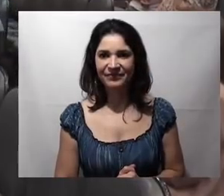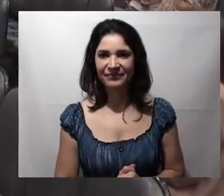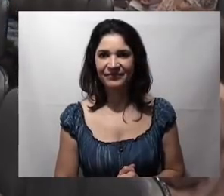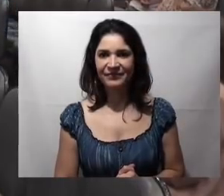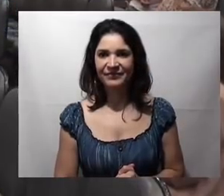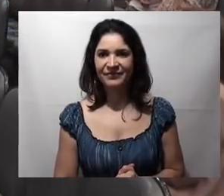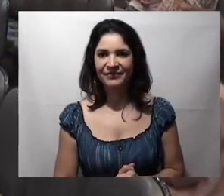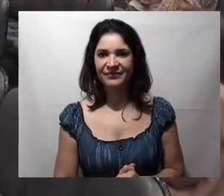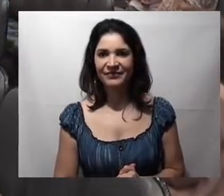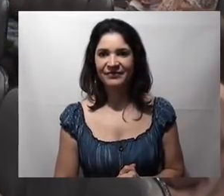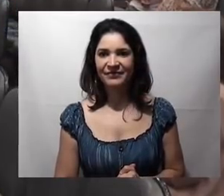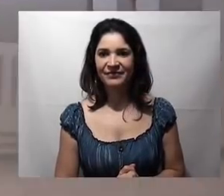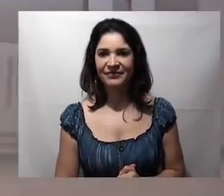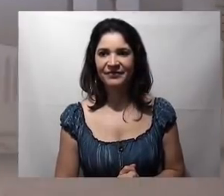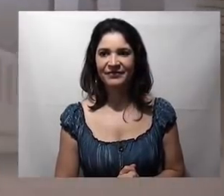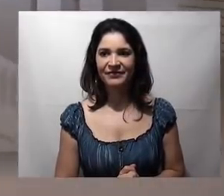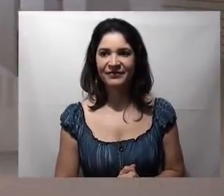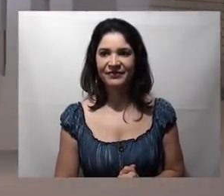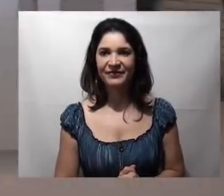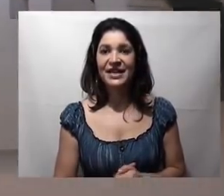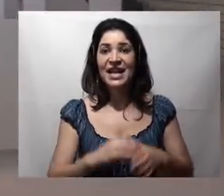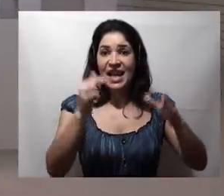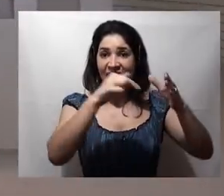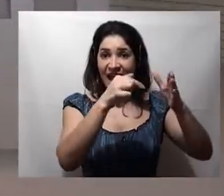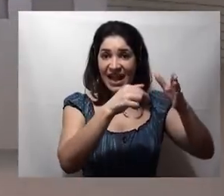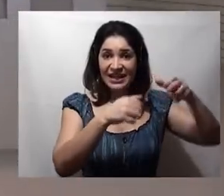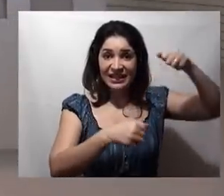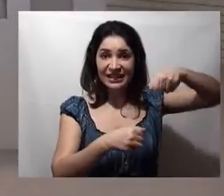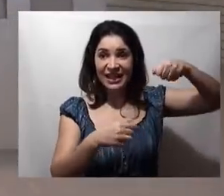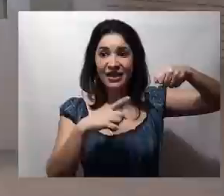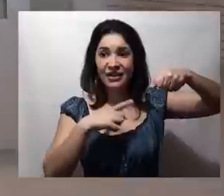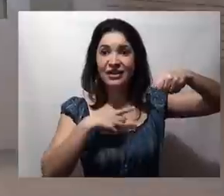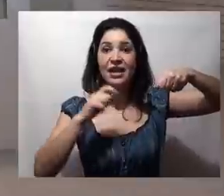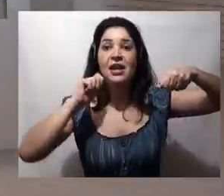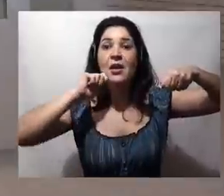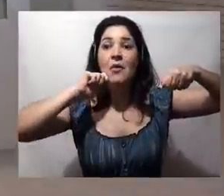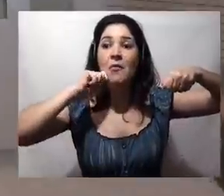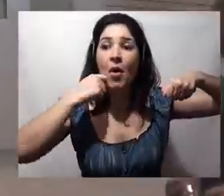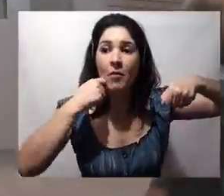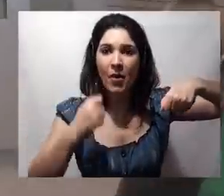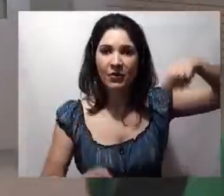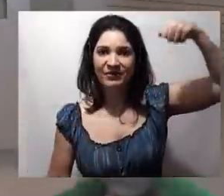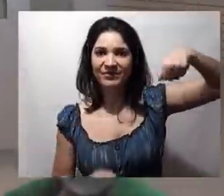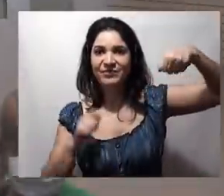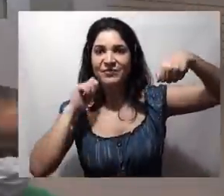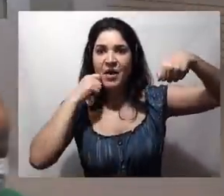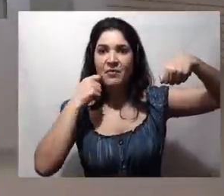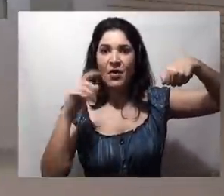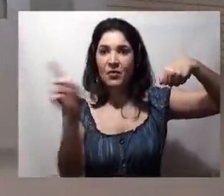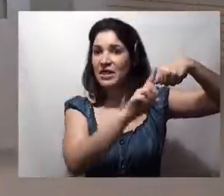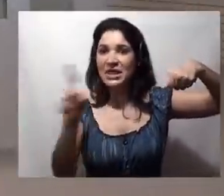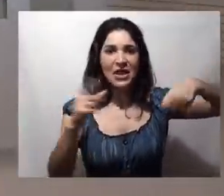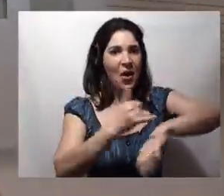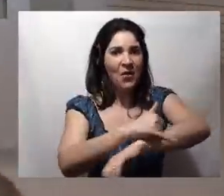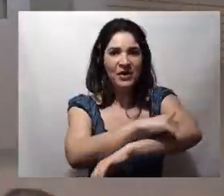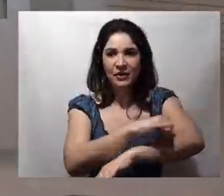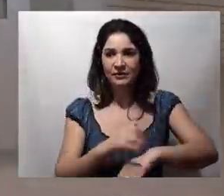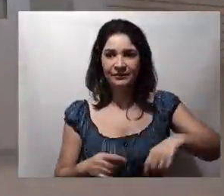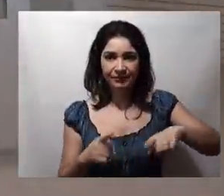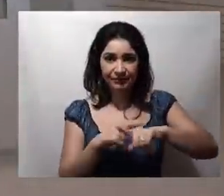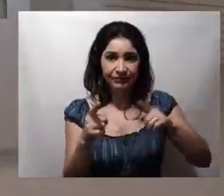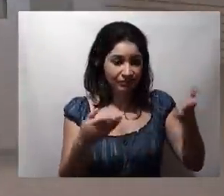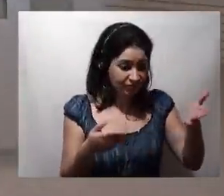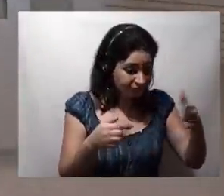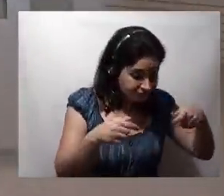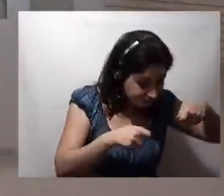e quem não aqui gente vem um bumbum o único que não engorda é o que vem aqui dentro mas